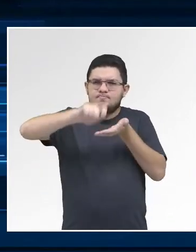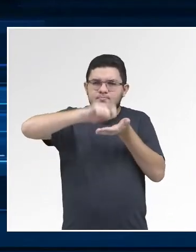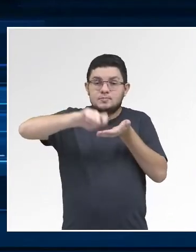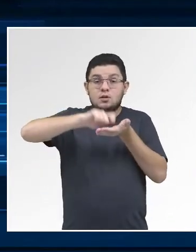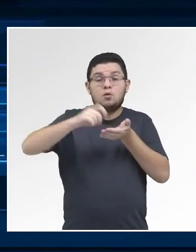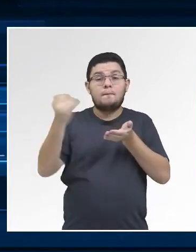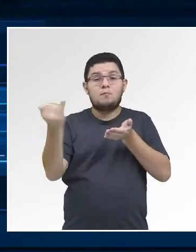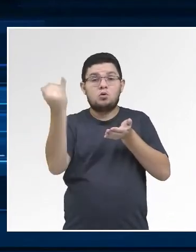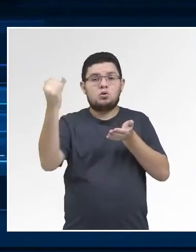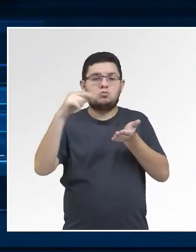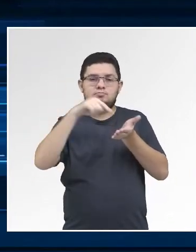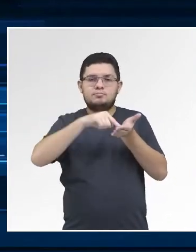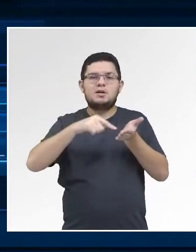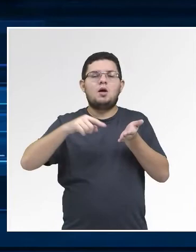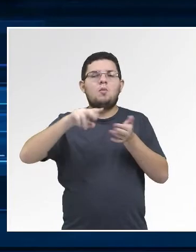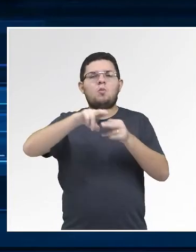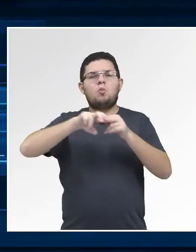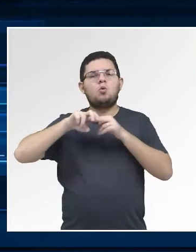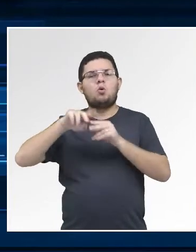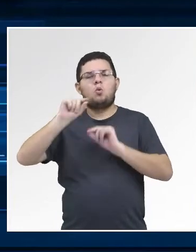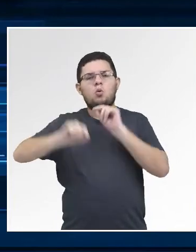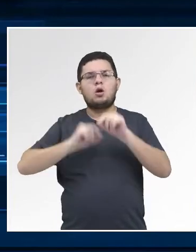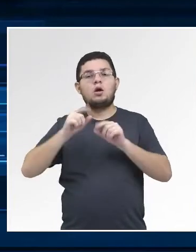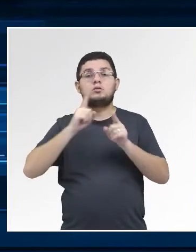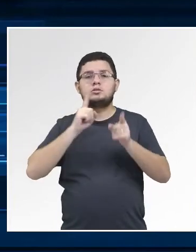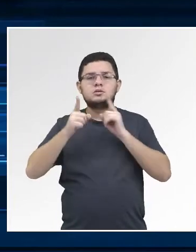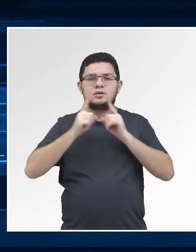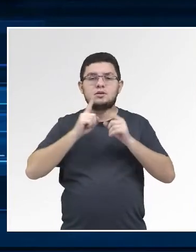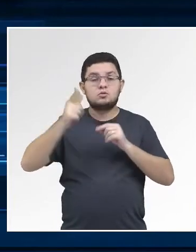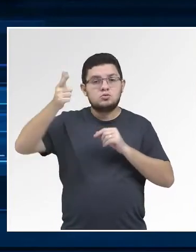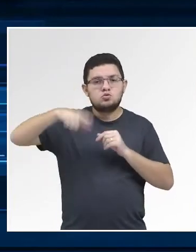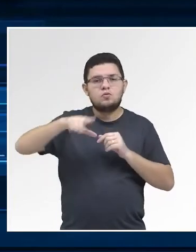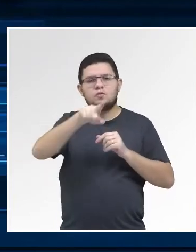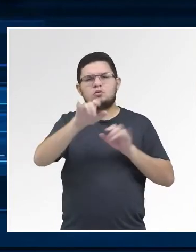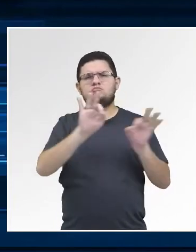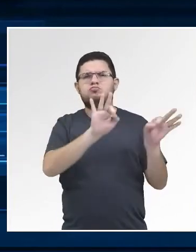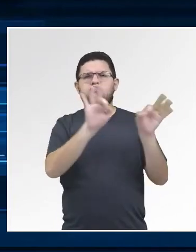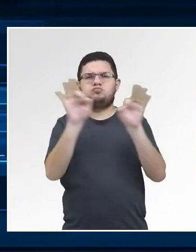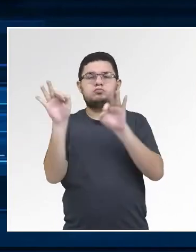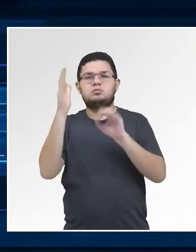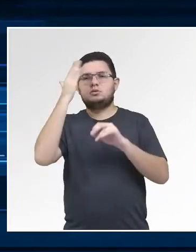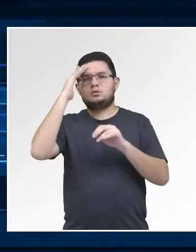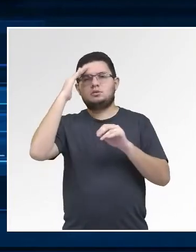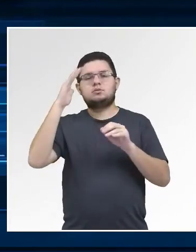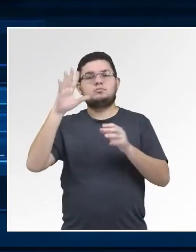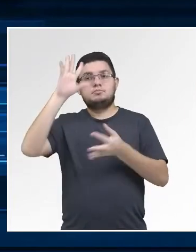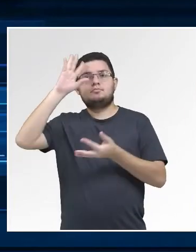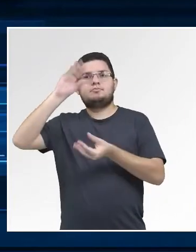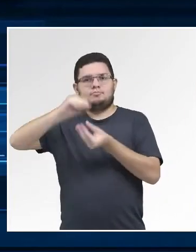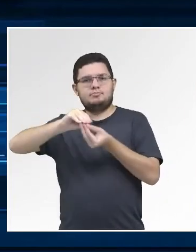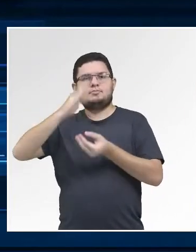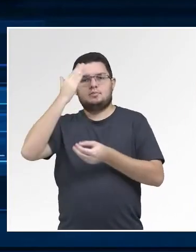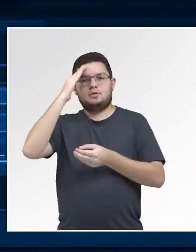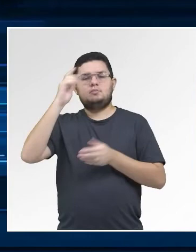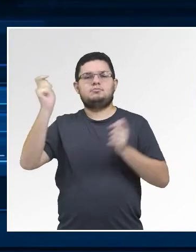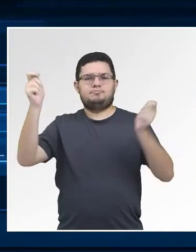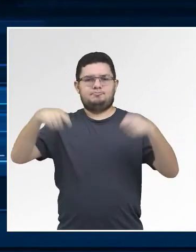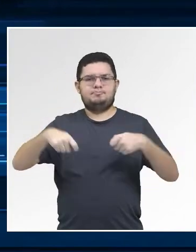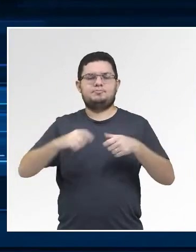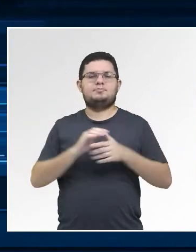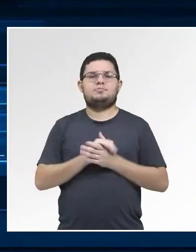mais uma vez e elas vão ajudar vocês a entenderem o que elas estavam conversando, né? A expressão just acquainted, que